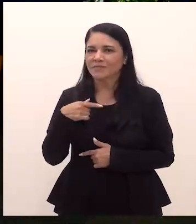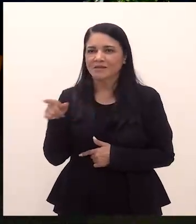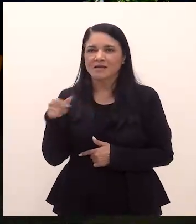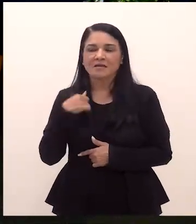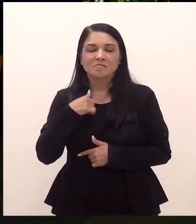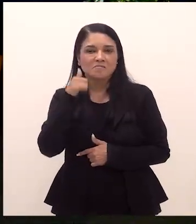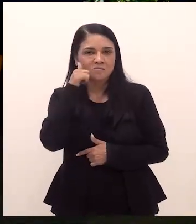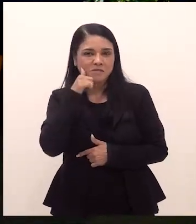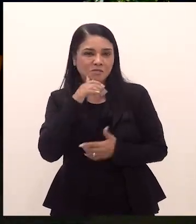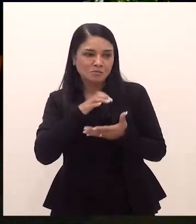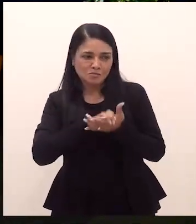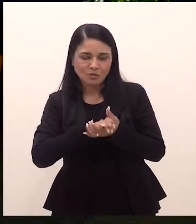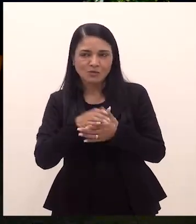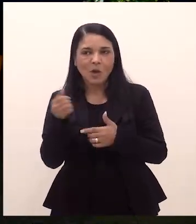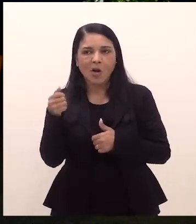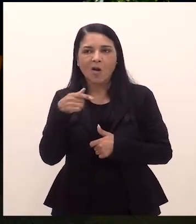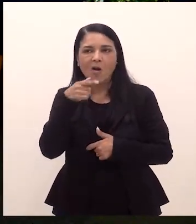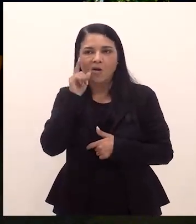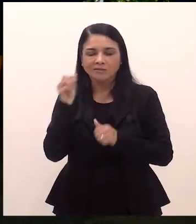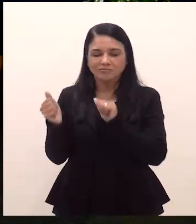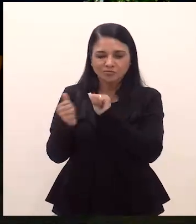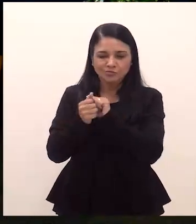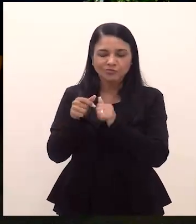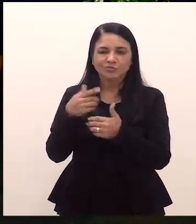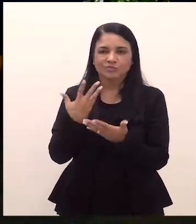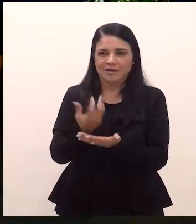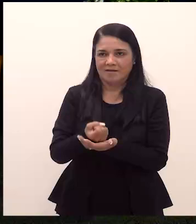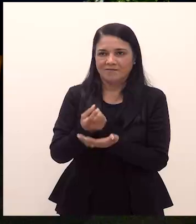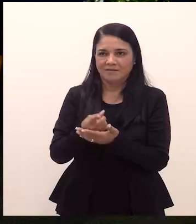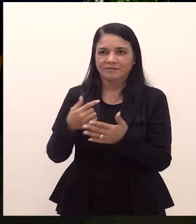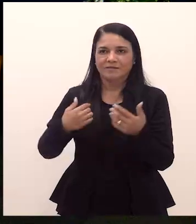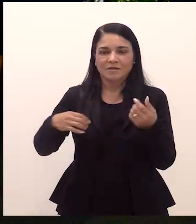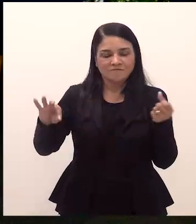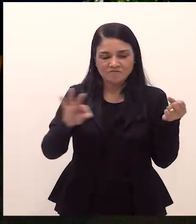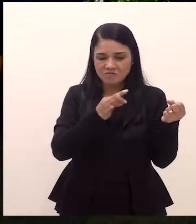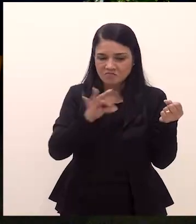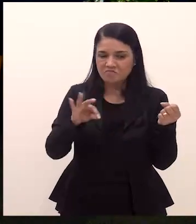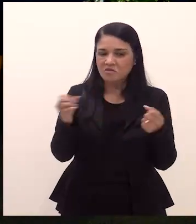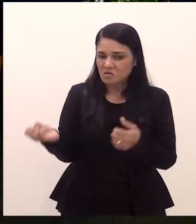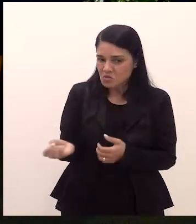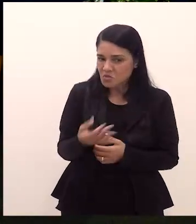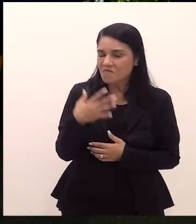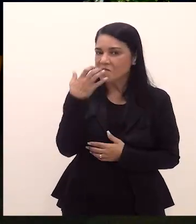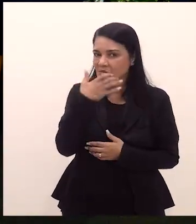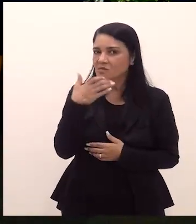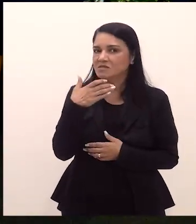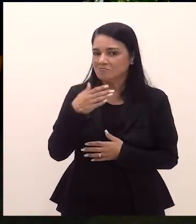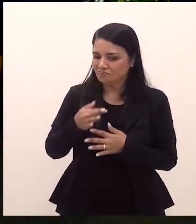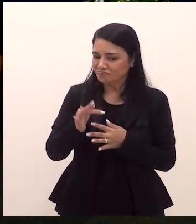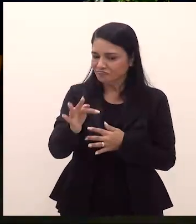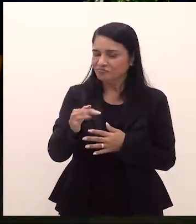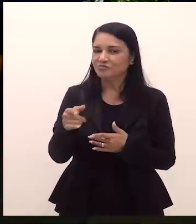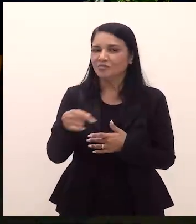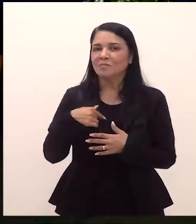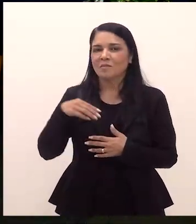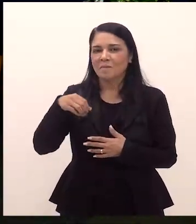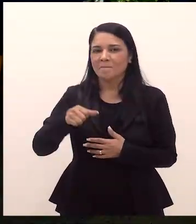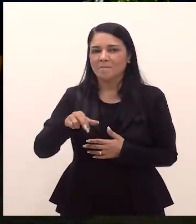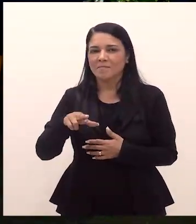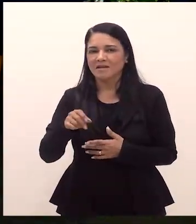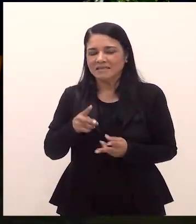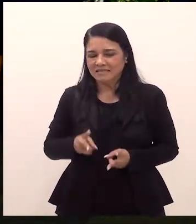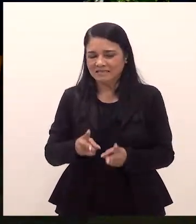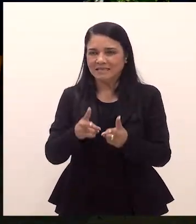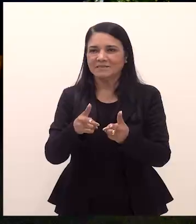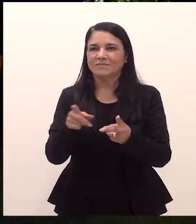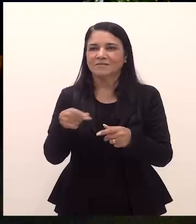régua, né, Marcelo? Maravilhoso. Eu Aliás, acho... minha esposa estava hoje lá gravando com ela, tá? Aí, tá vendo? Ela é violinista, parece que tá saindo coisa nova aí,